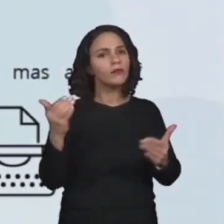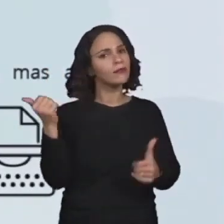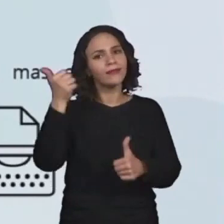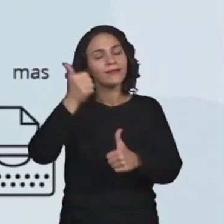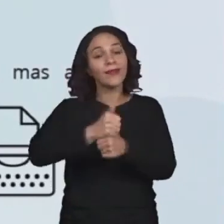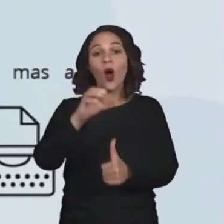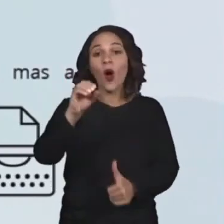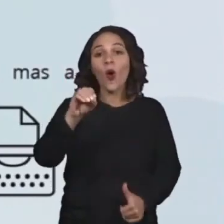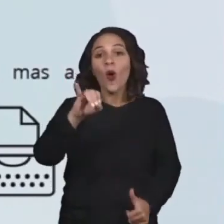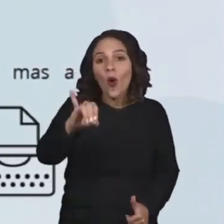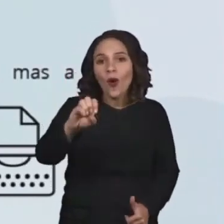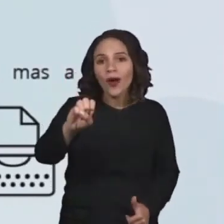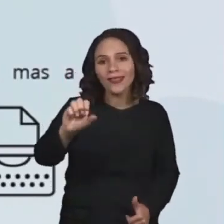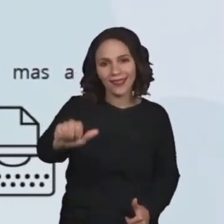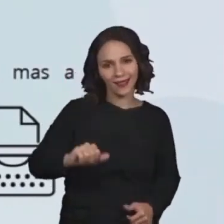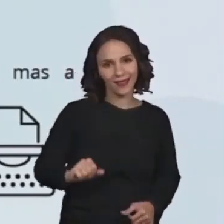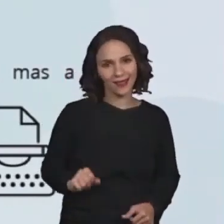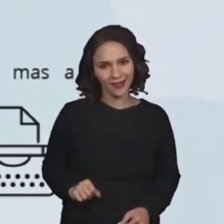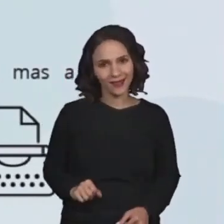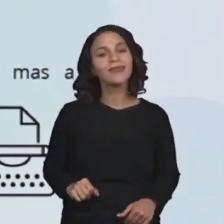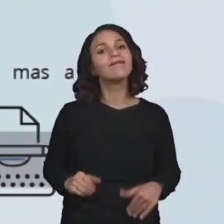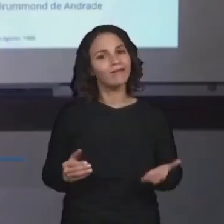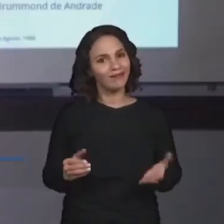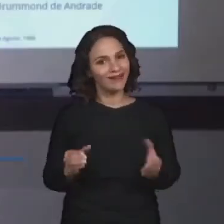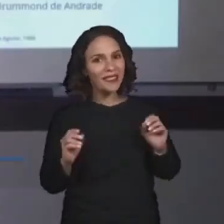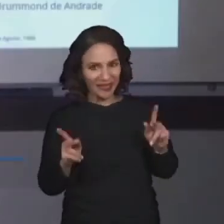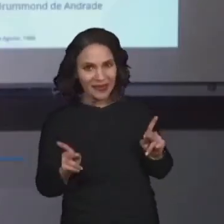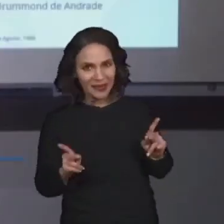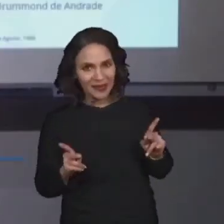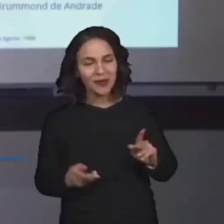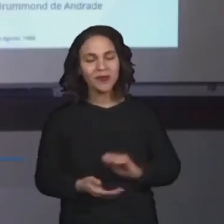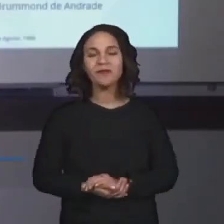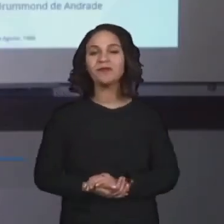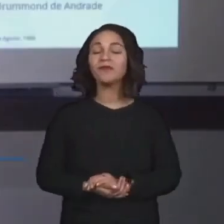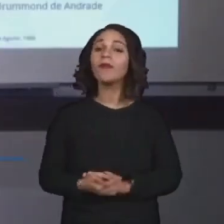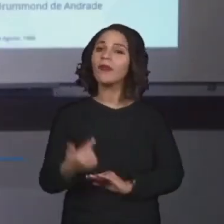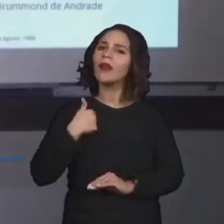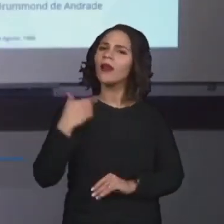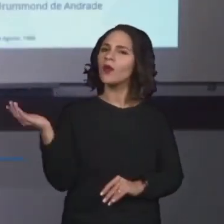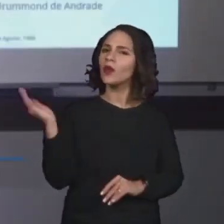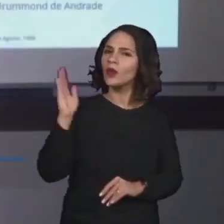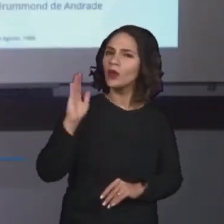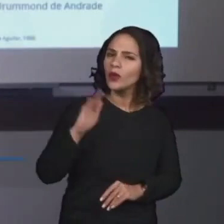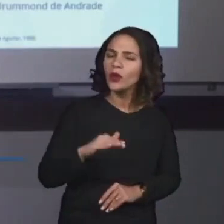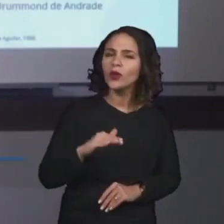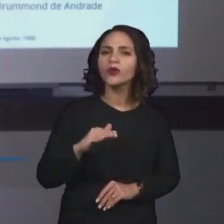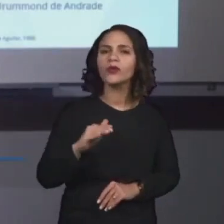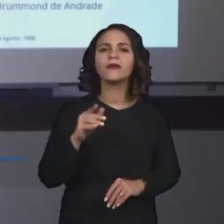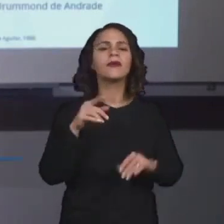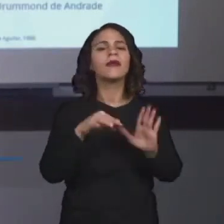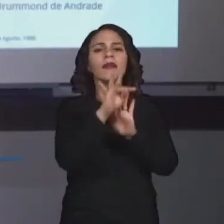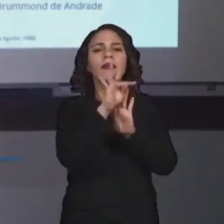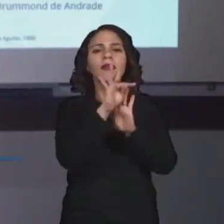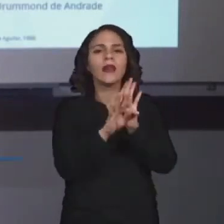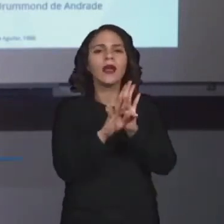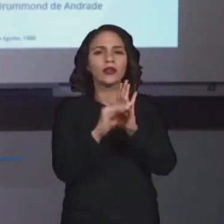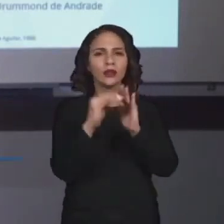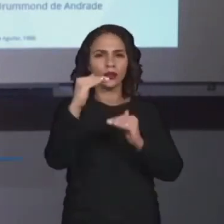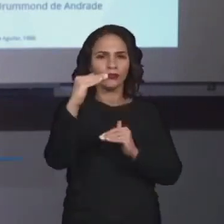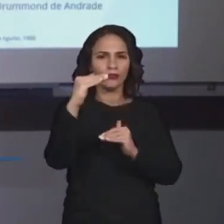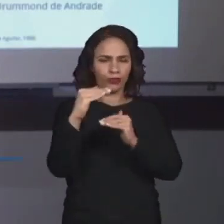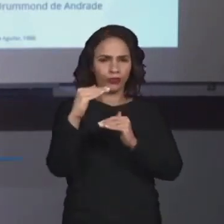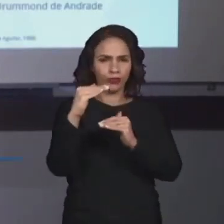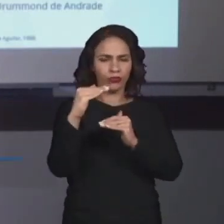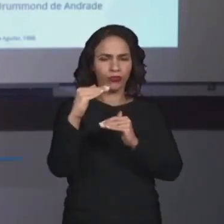nós utilizamos coisa, ok? Eu trouxe para vocês um pequeno texto, um trecho do texto para a